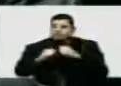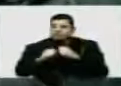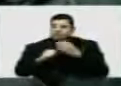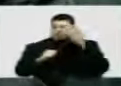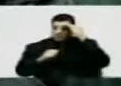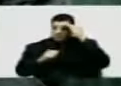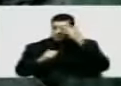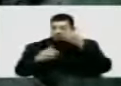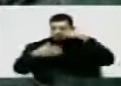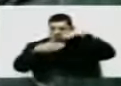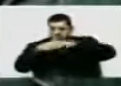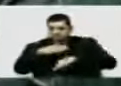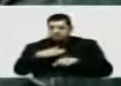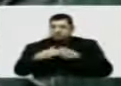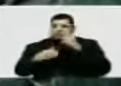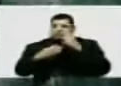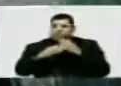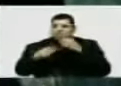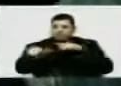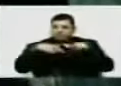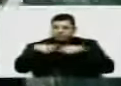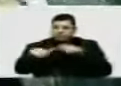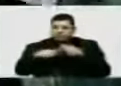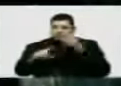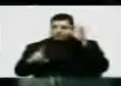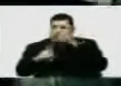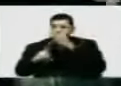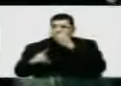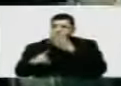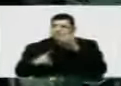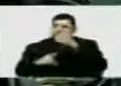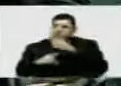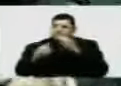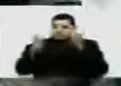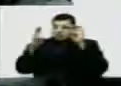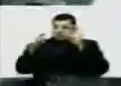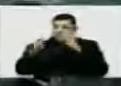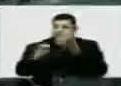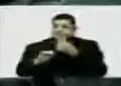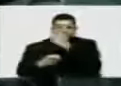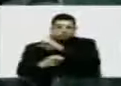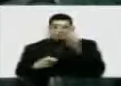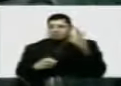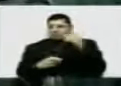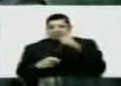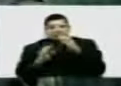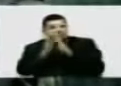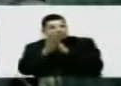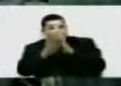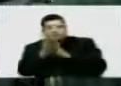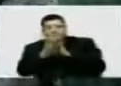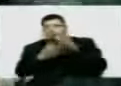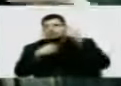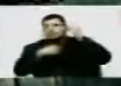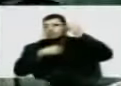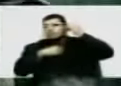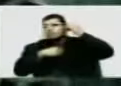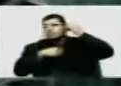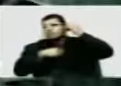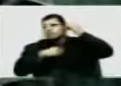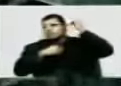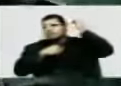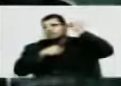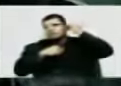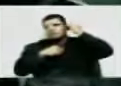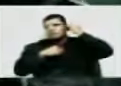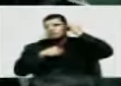possamos compreender em profundidade os efeitos trágicos dessa tese que não tem ressonância. O